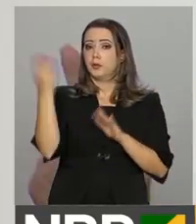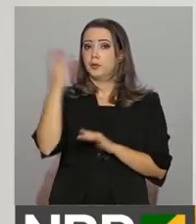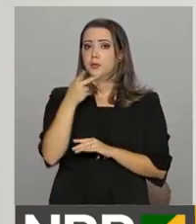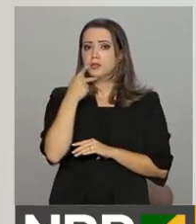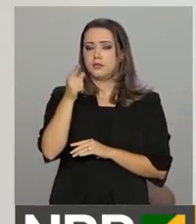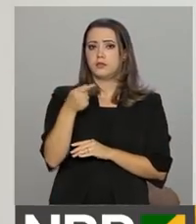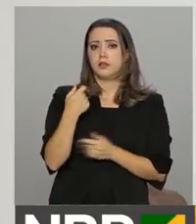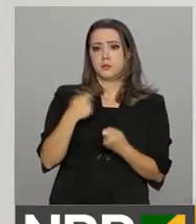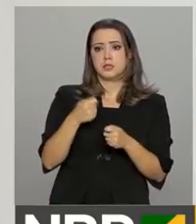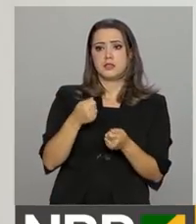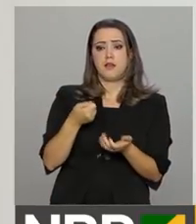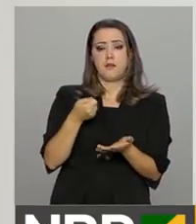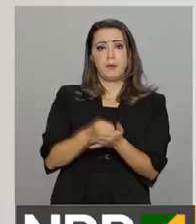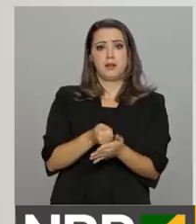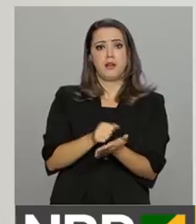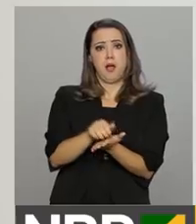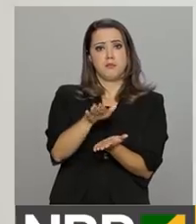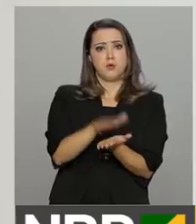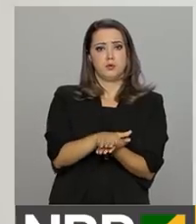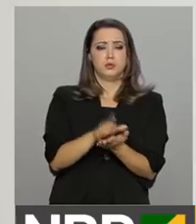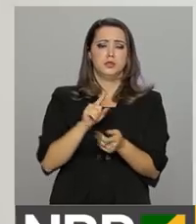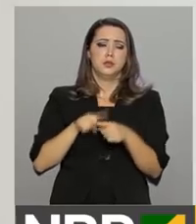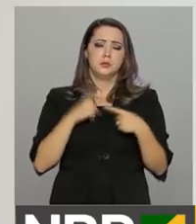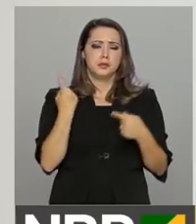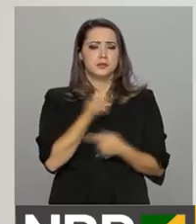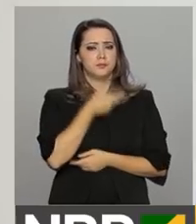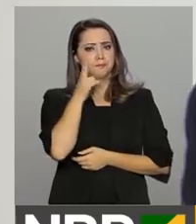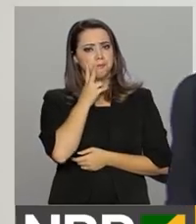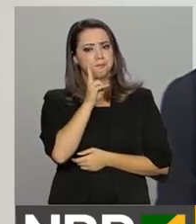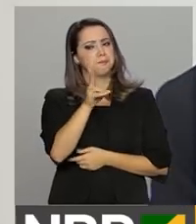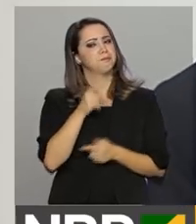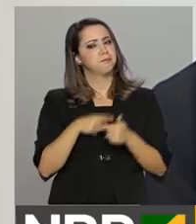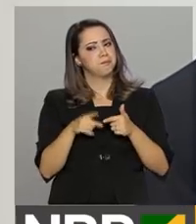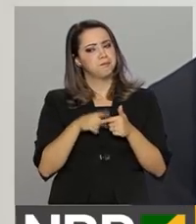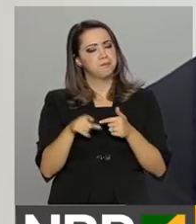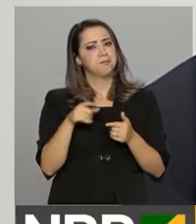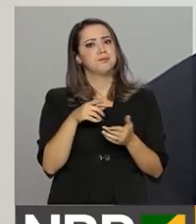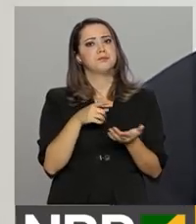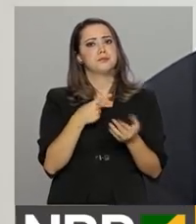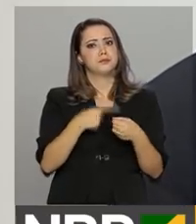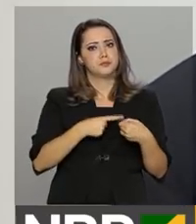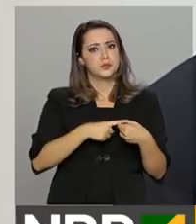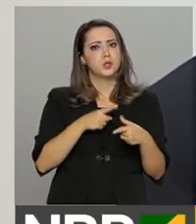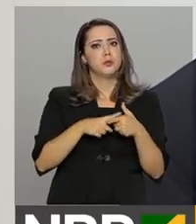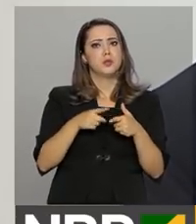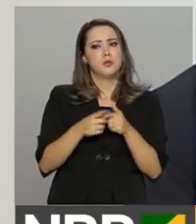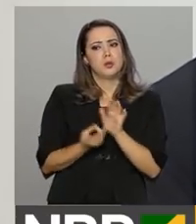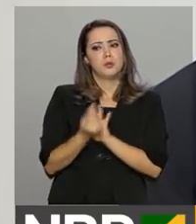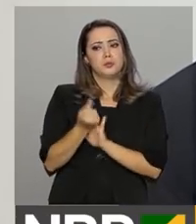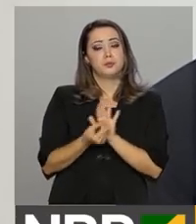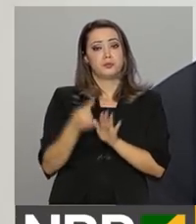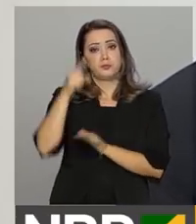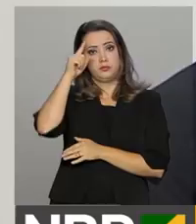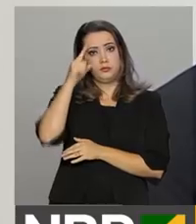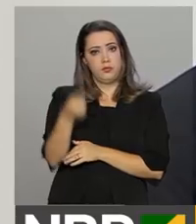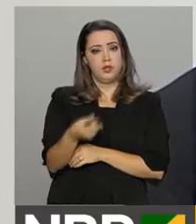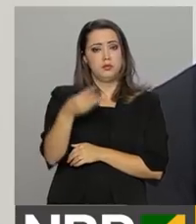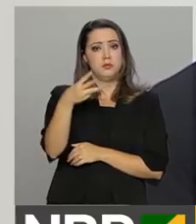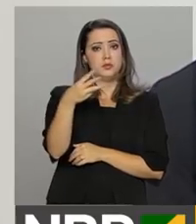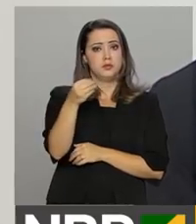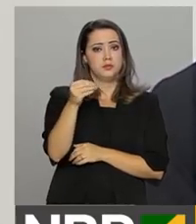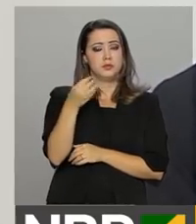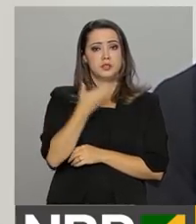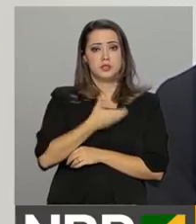da repatriação e nós tendo em vista a questão dos municípios nós evitamos uma medida provisória o dia 30 de dezembro é